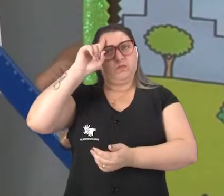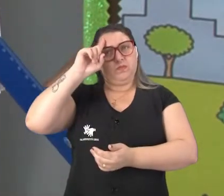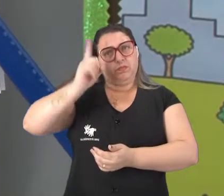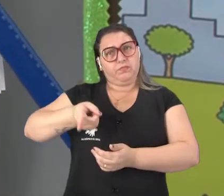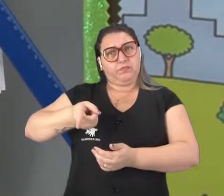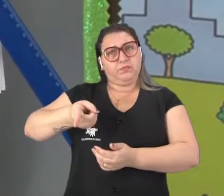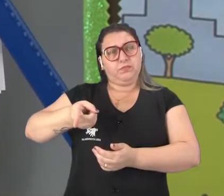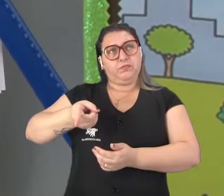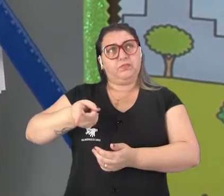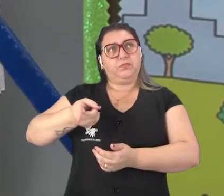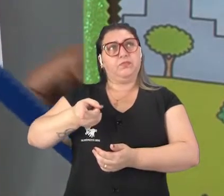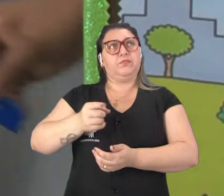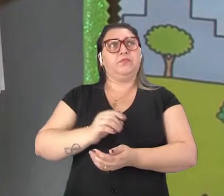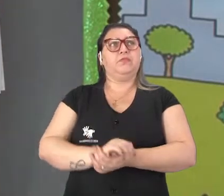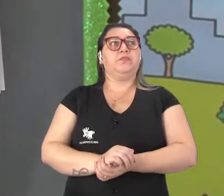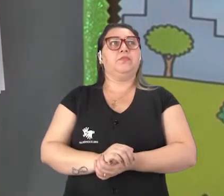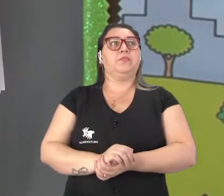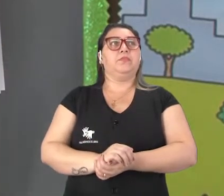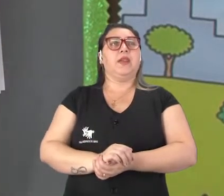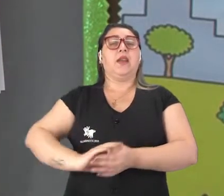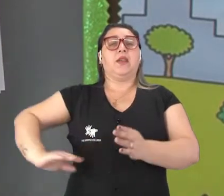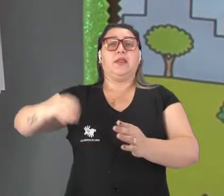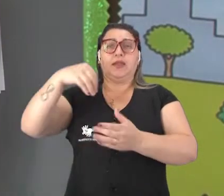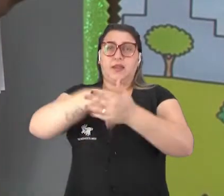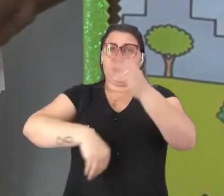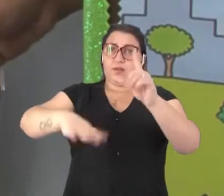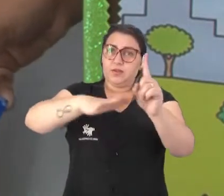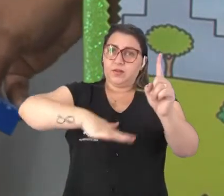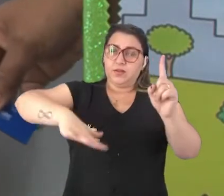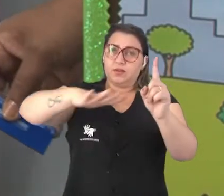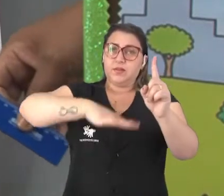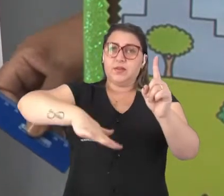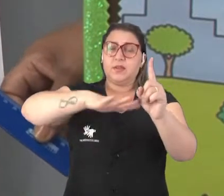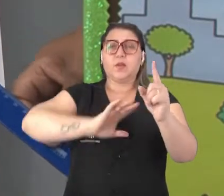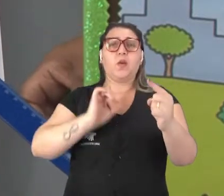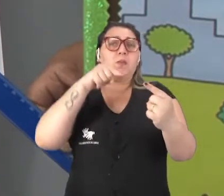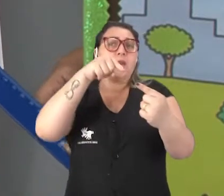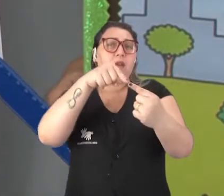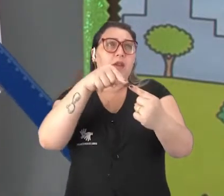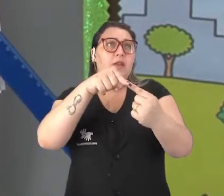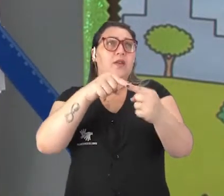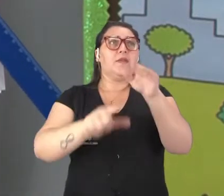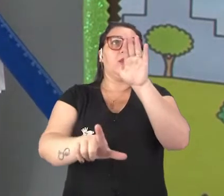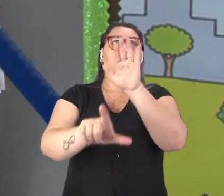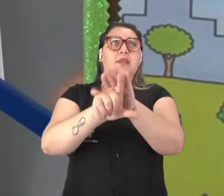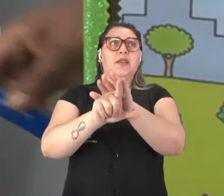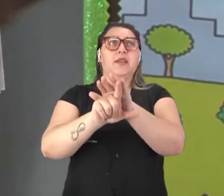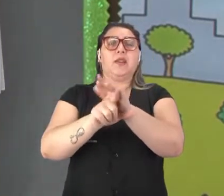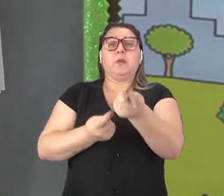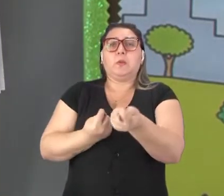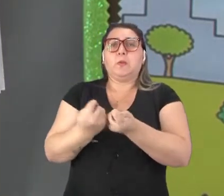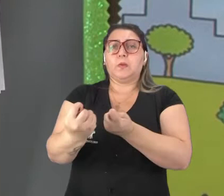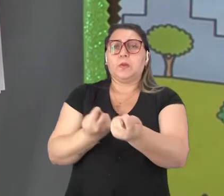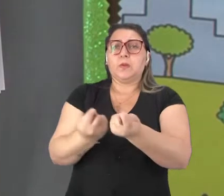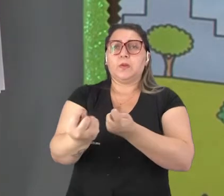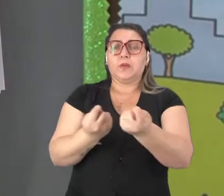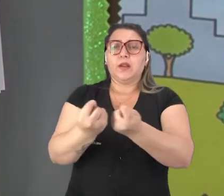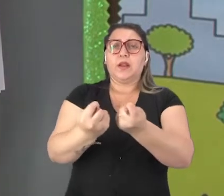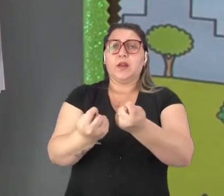ordenamento. Em uma sociedade, a função das leis é controlar